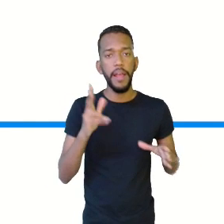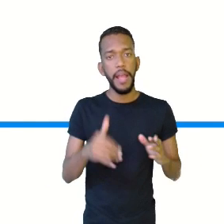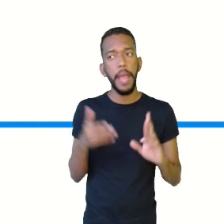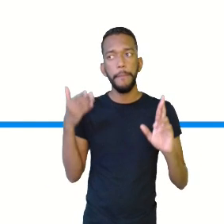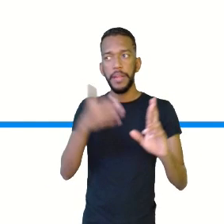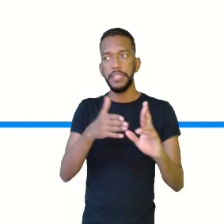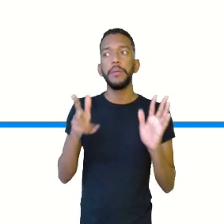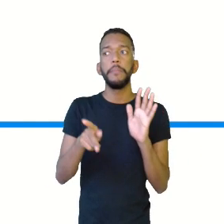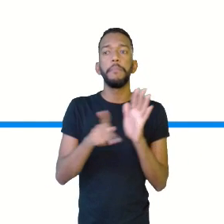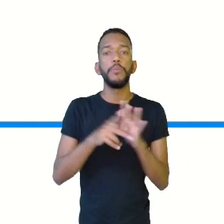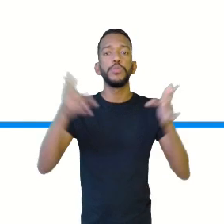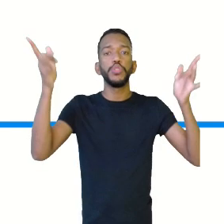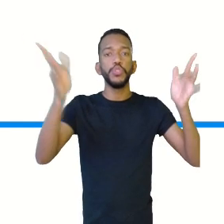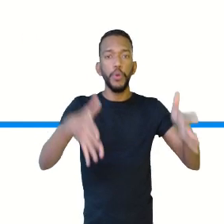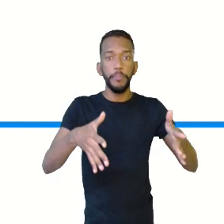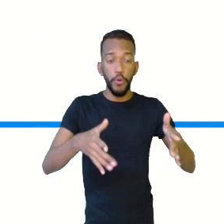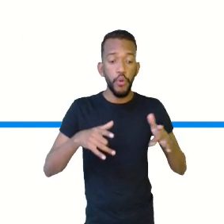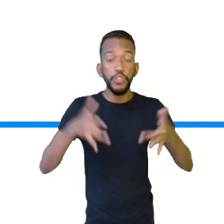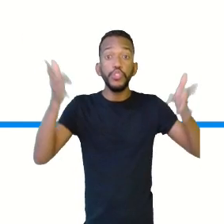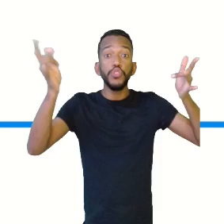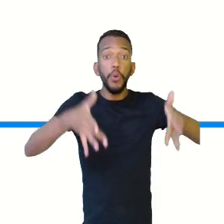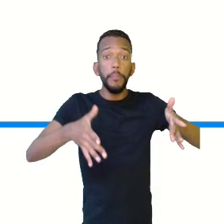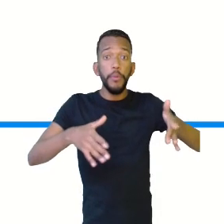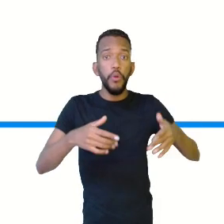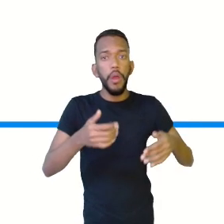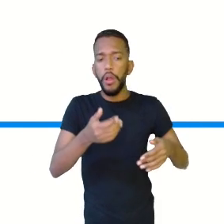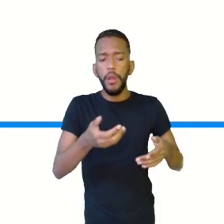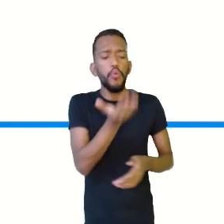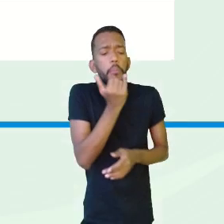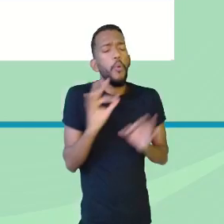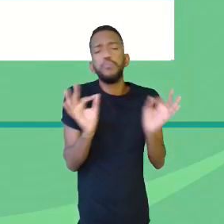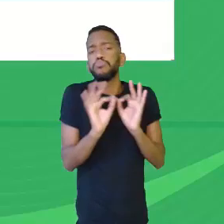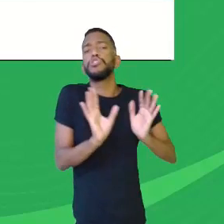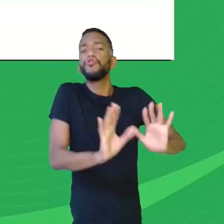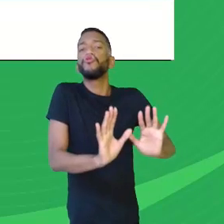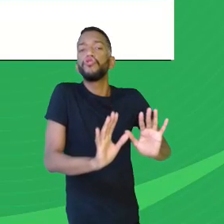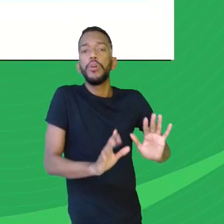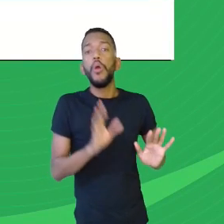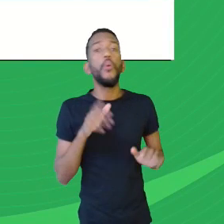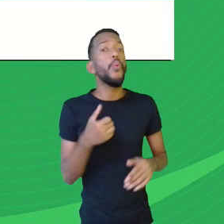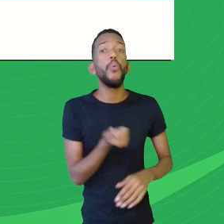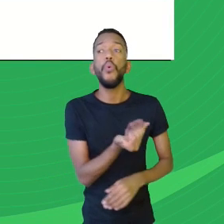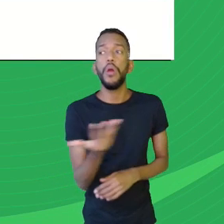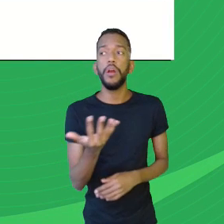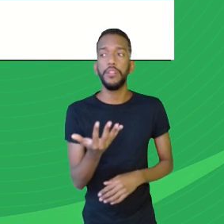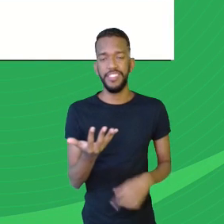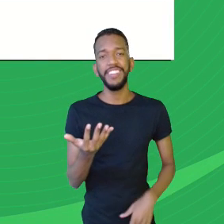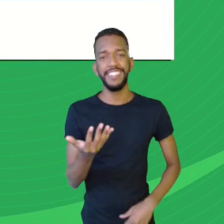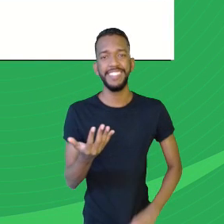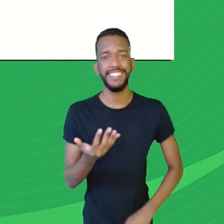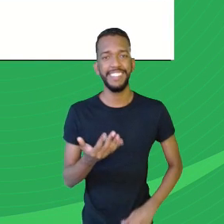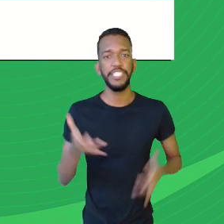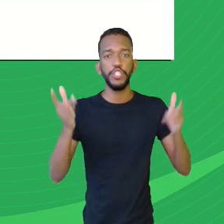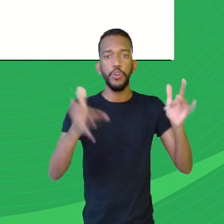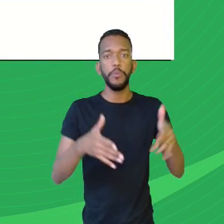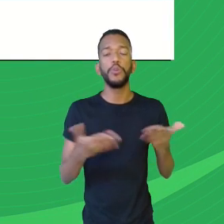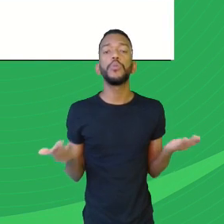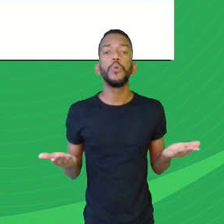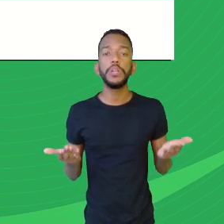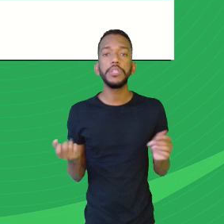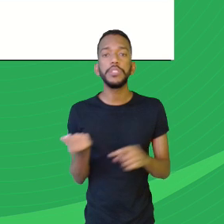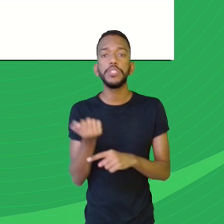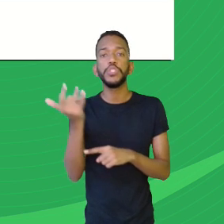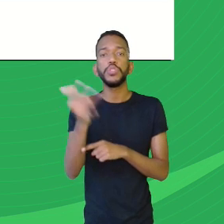que sobrou? Agora é o que sobrou. Olha lá as setinhas mostrando as partes que sobraram.